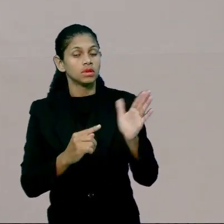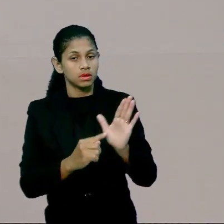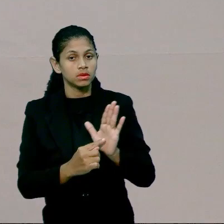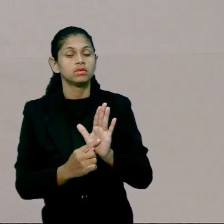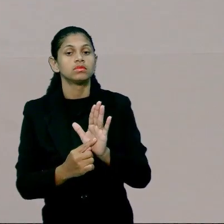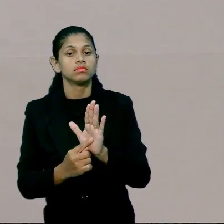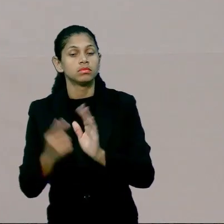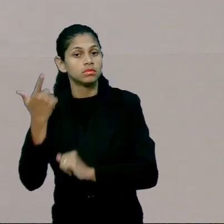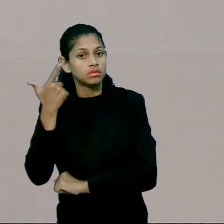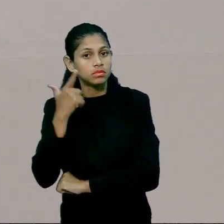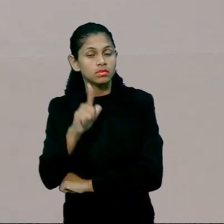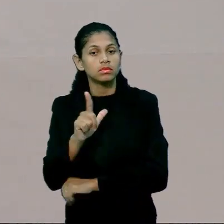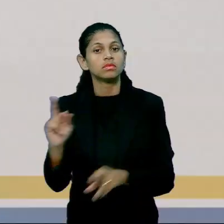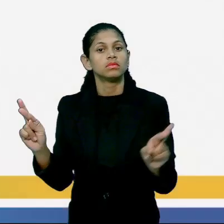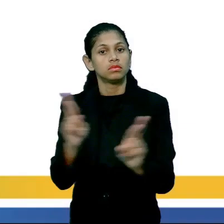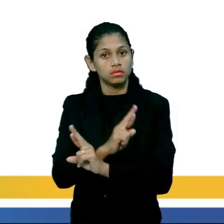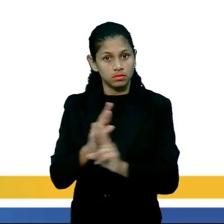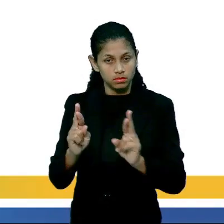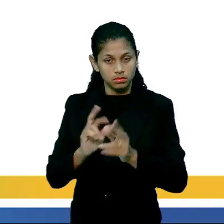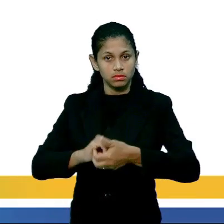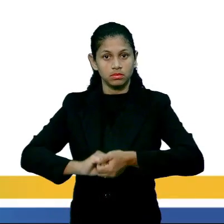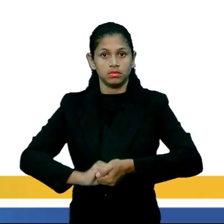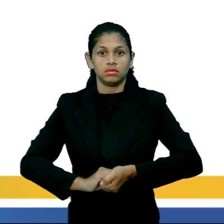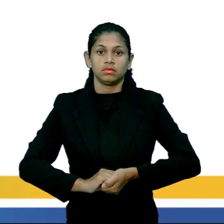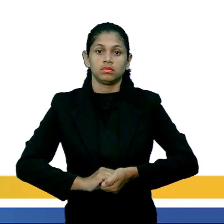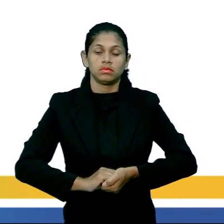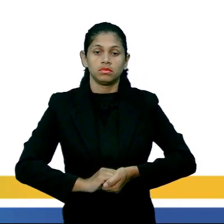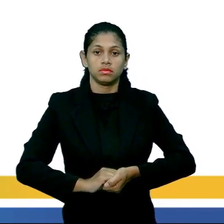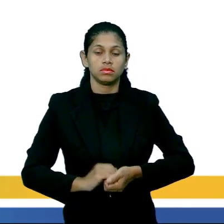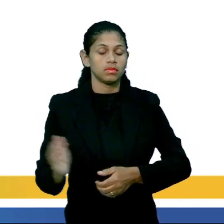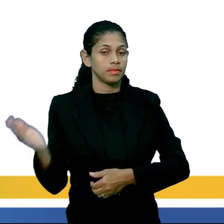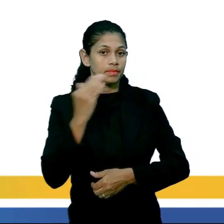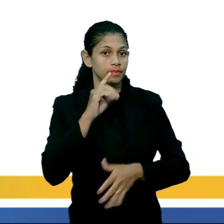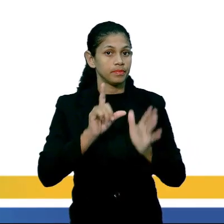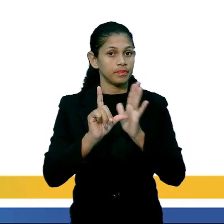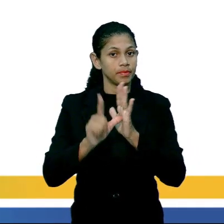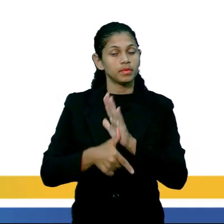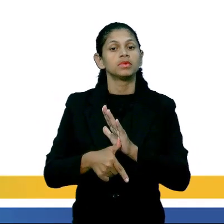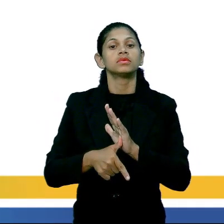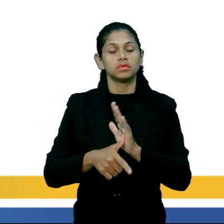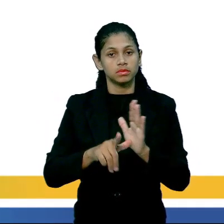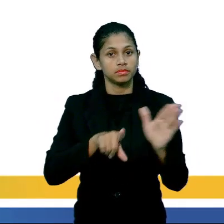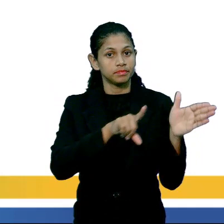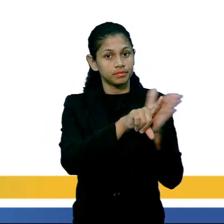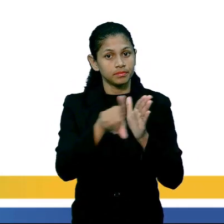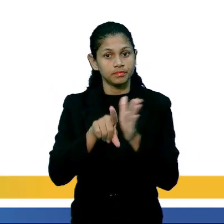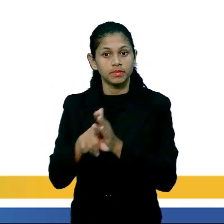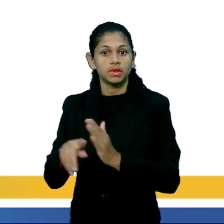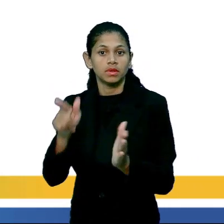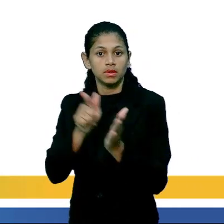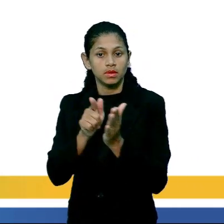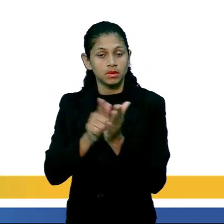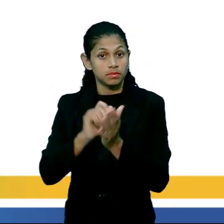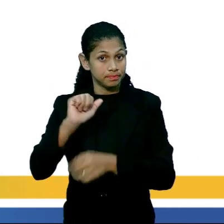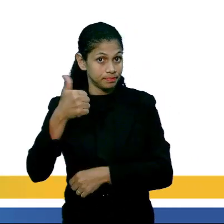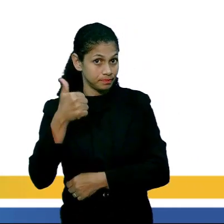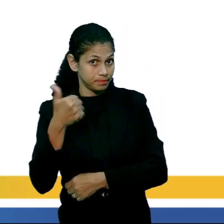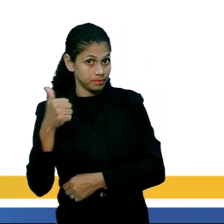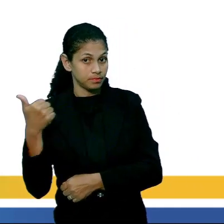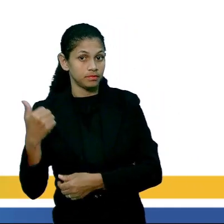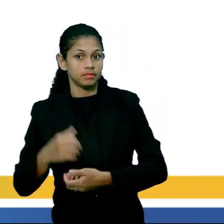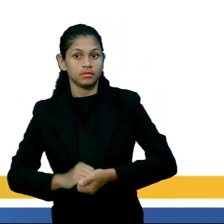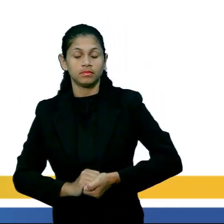conseguir fazer essa relação, ok? Vamos para a próxima questão, que está na página